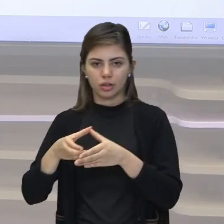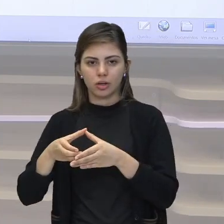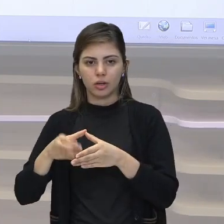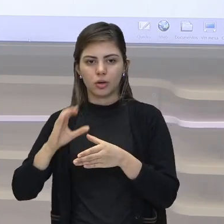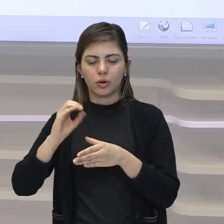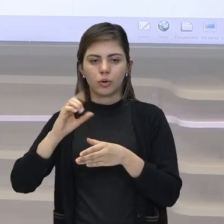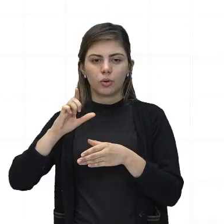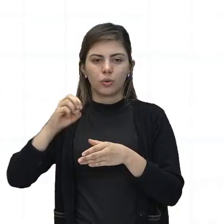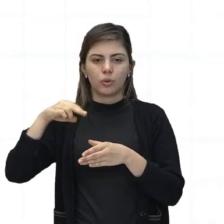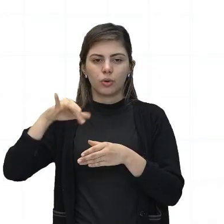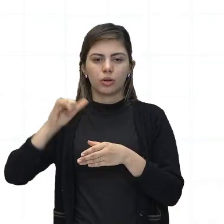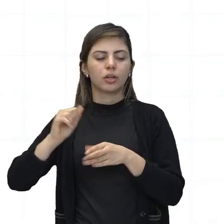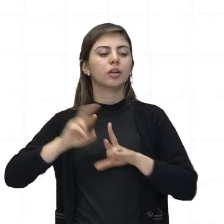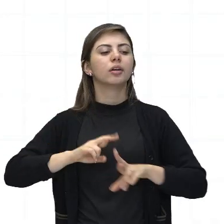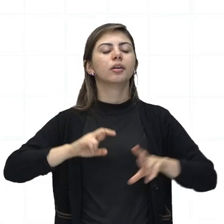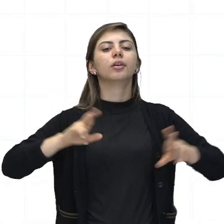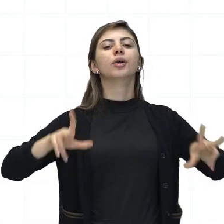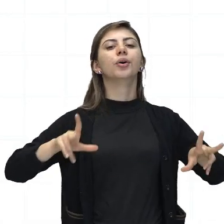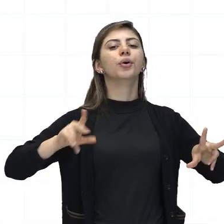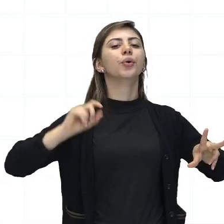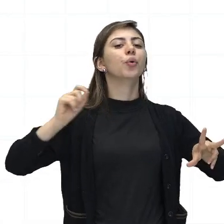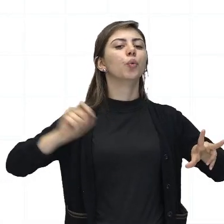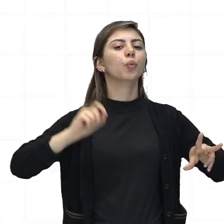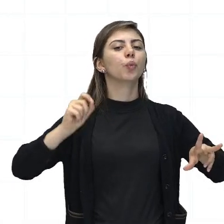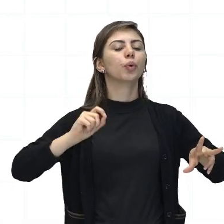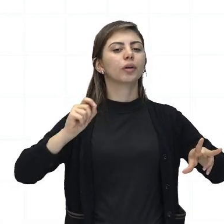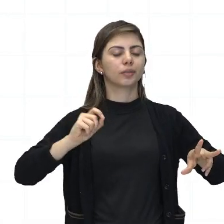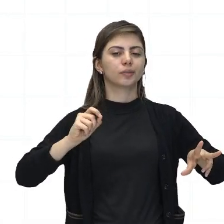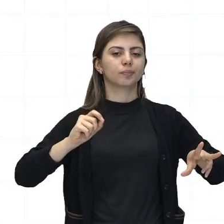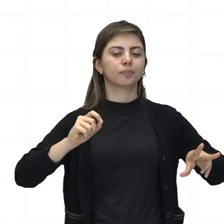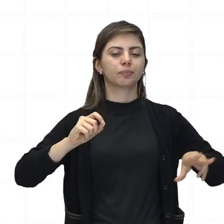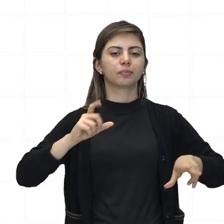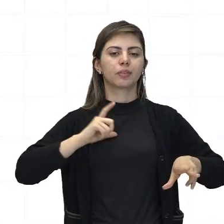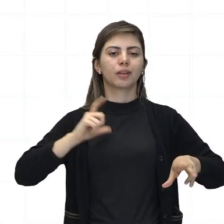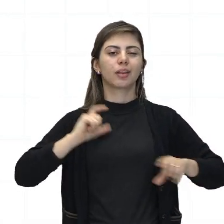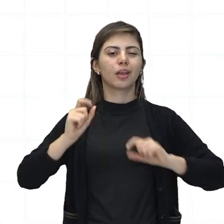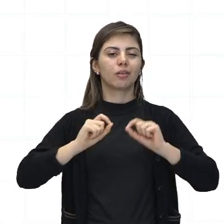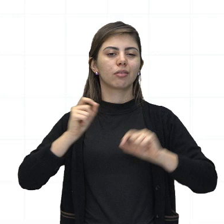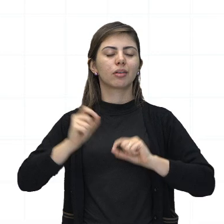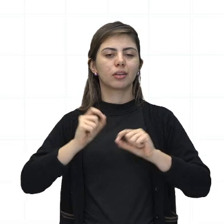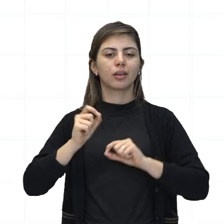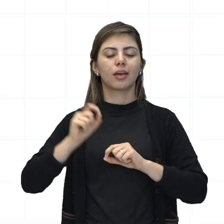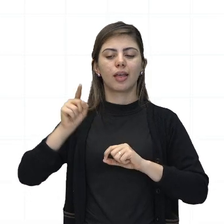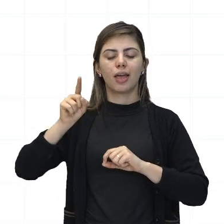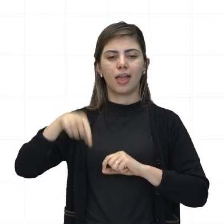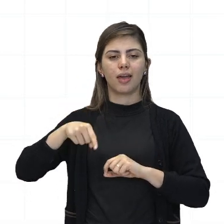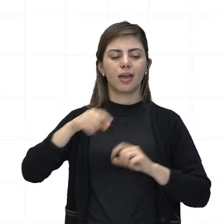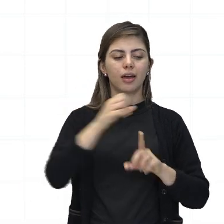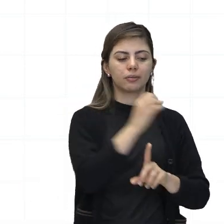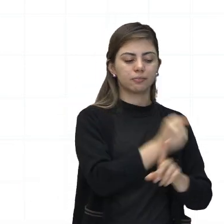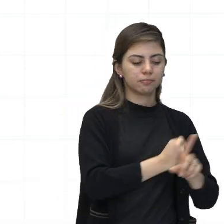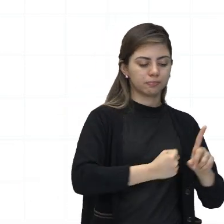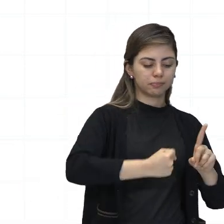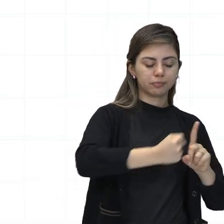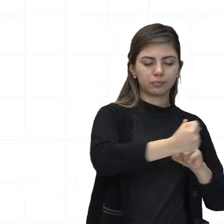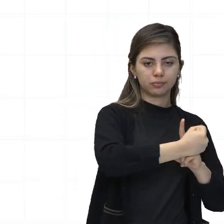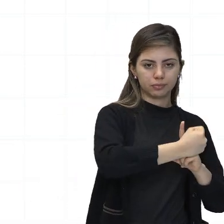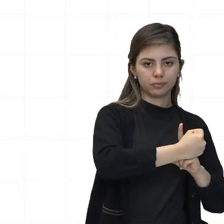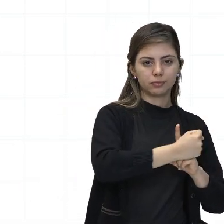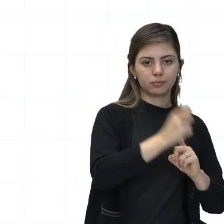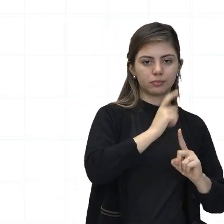cartela, é que nós temos a sociedade como